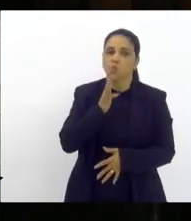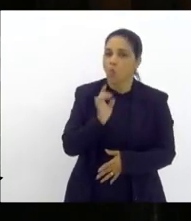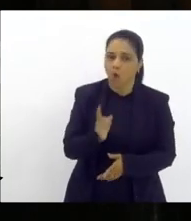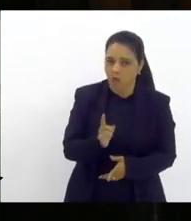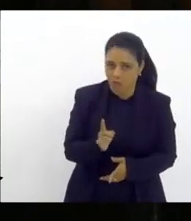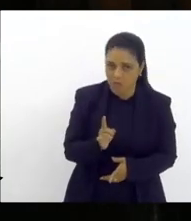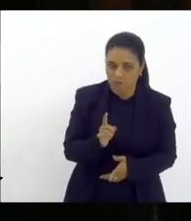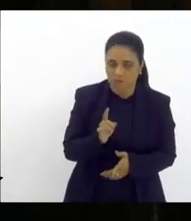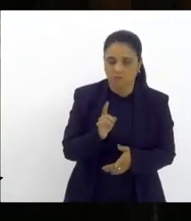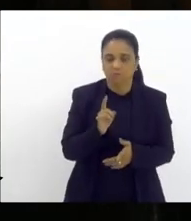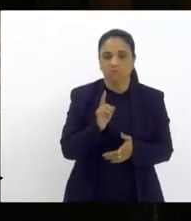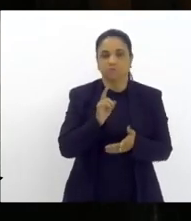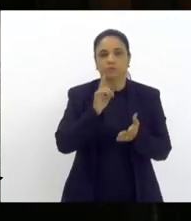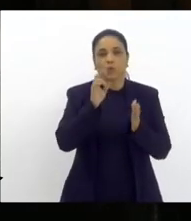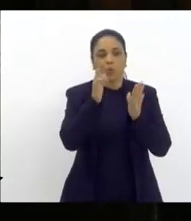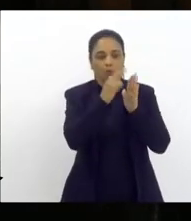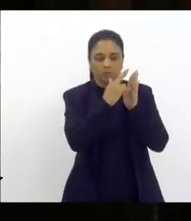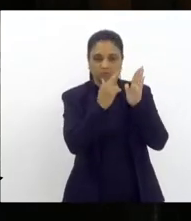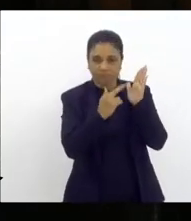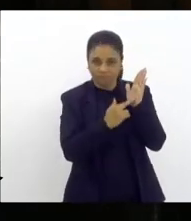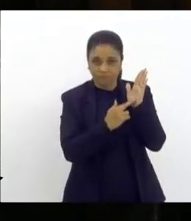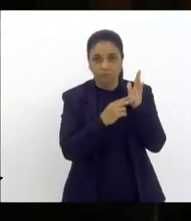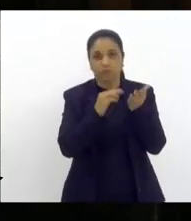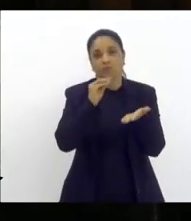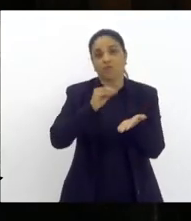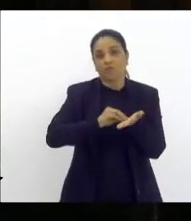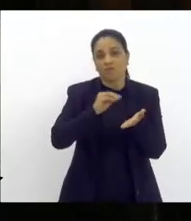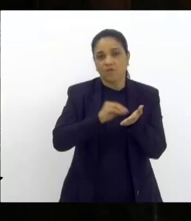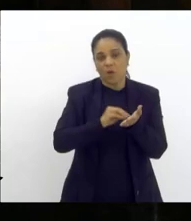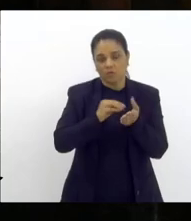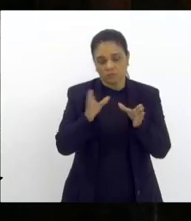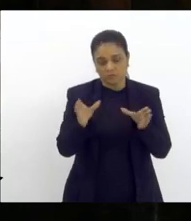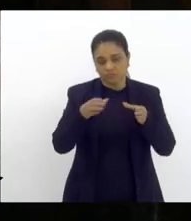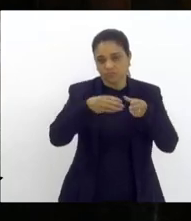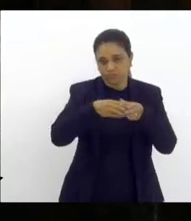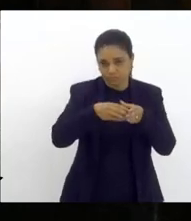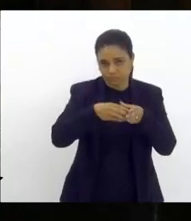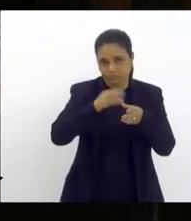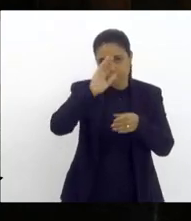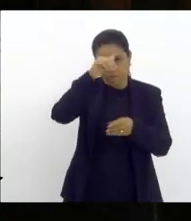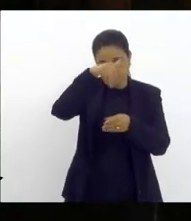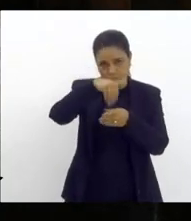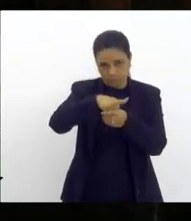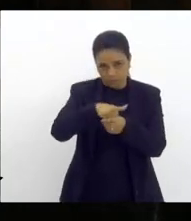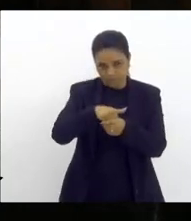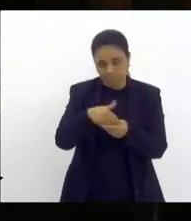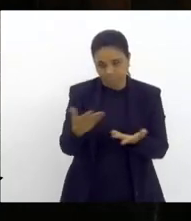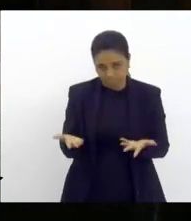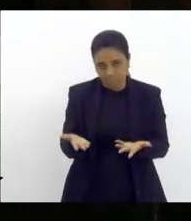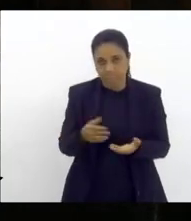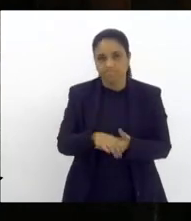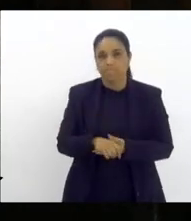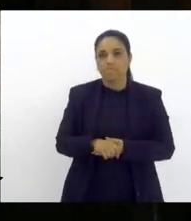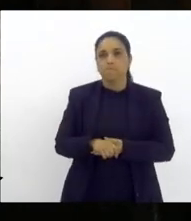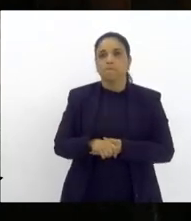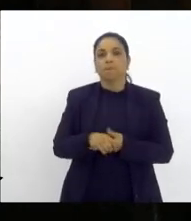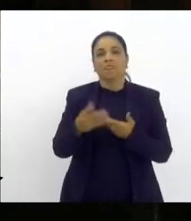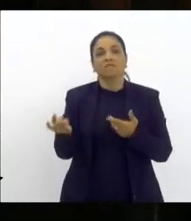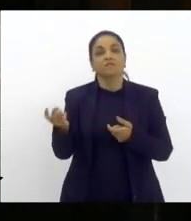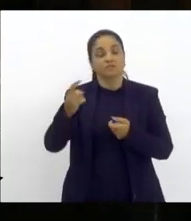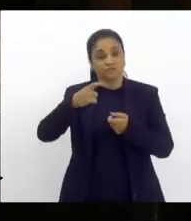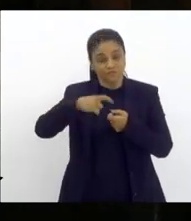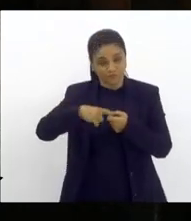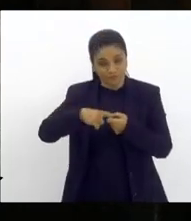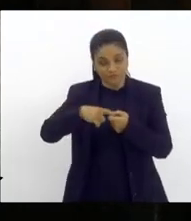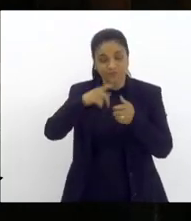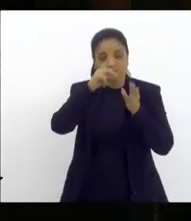por falta de quórum para deliberar qualquer matéria e aí senhor presidente havia e volta me referir ao